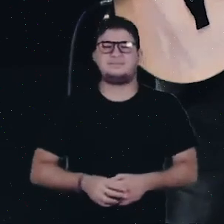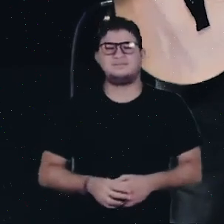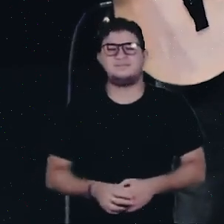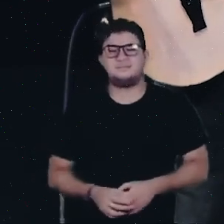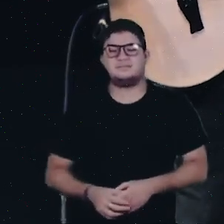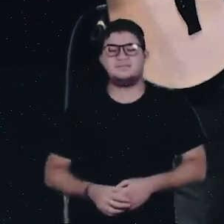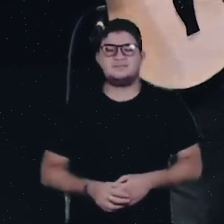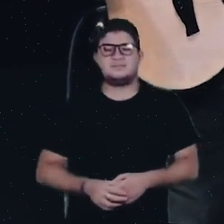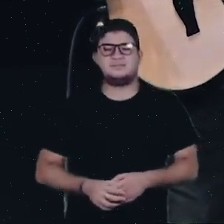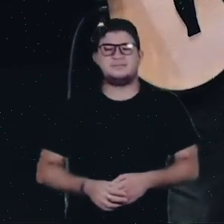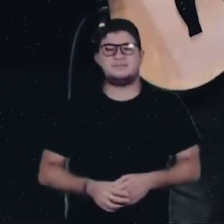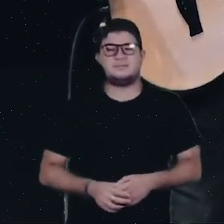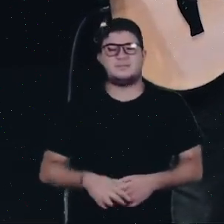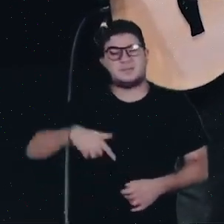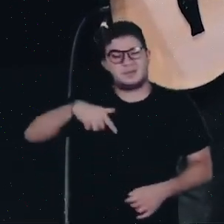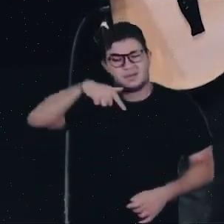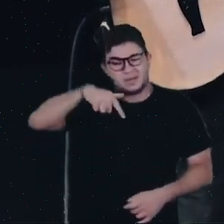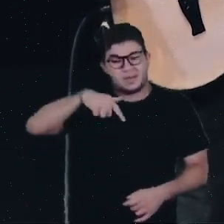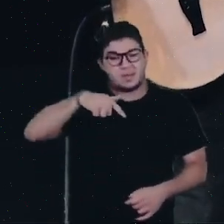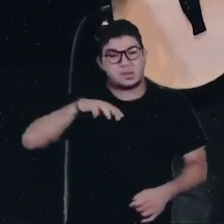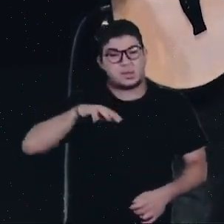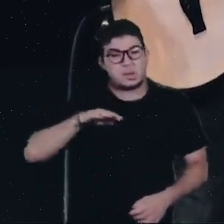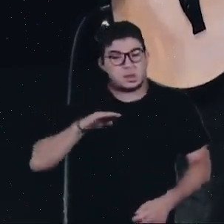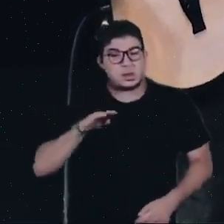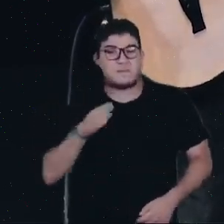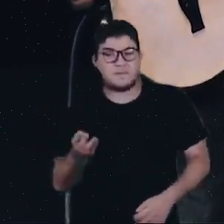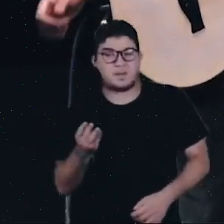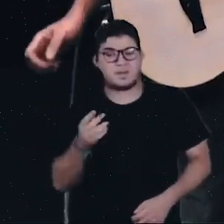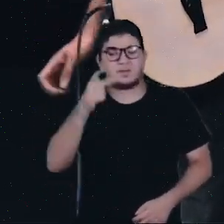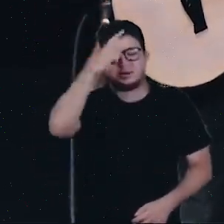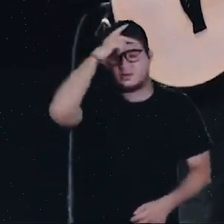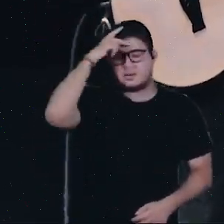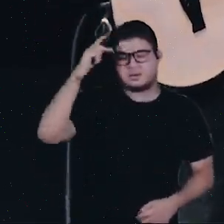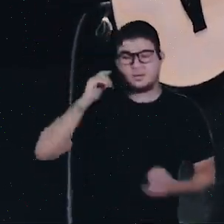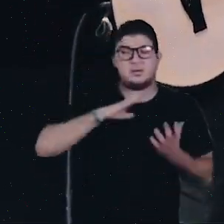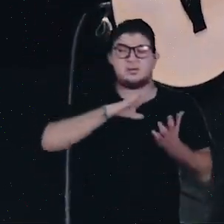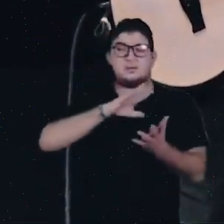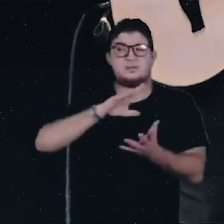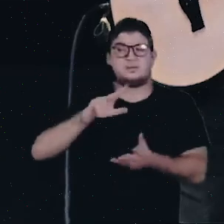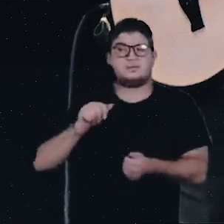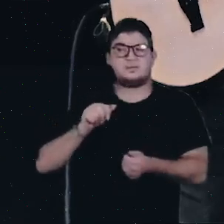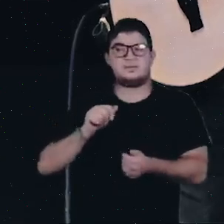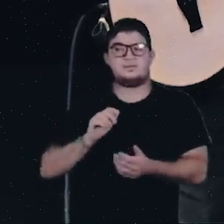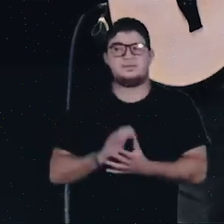que há 7 bilhões de pessoas no mundo, praticamente,